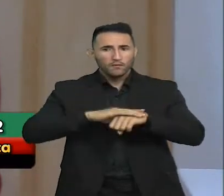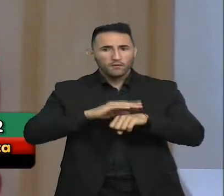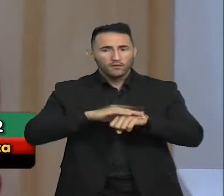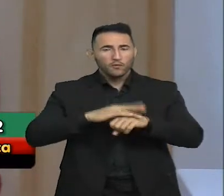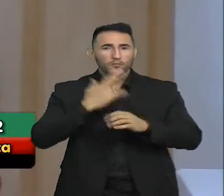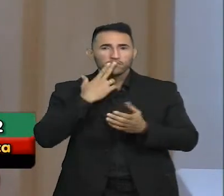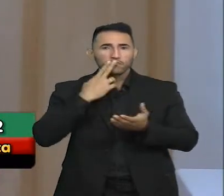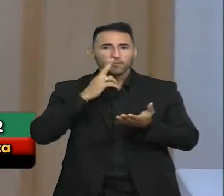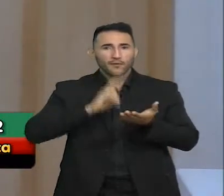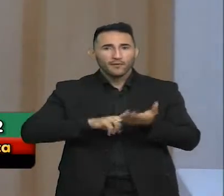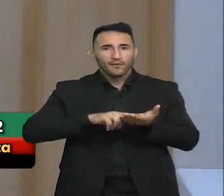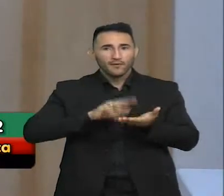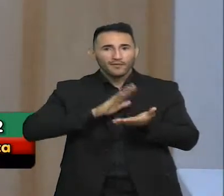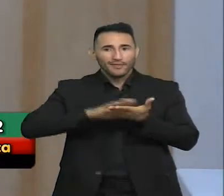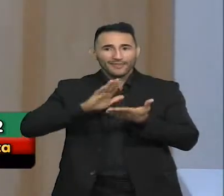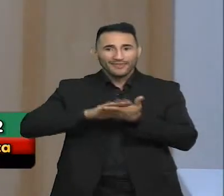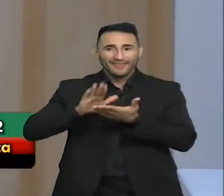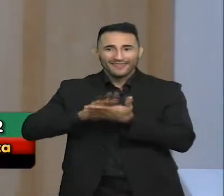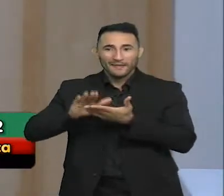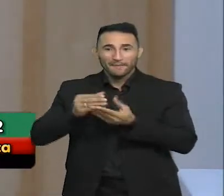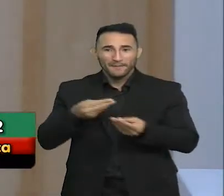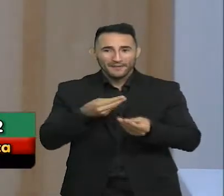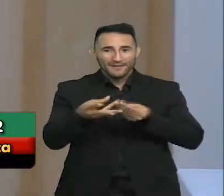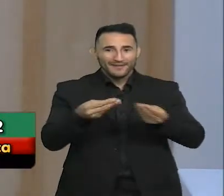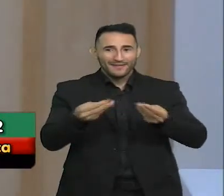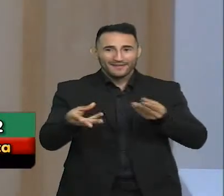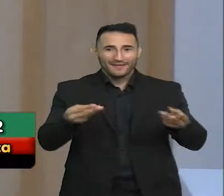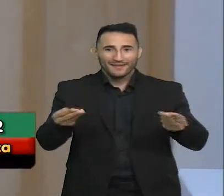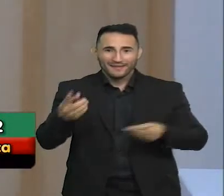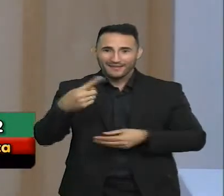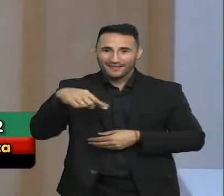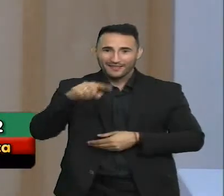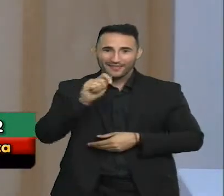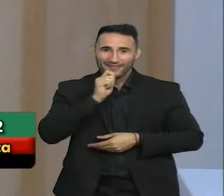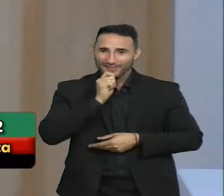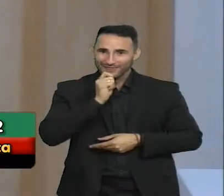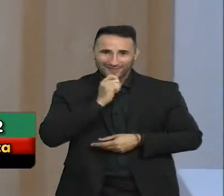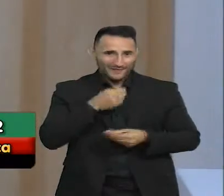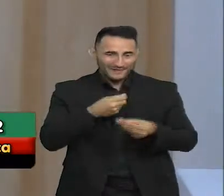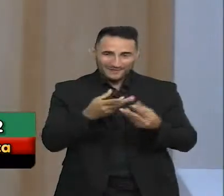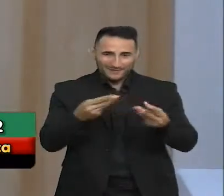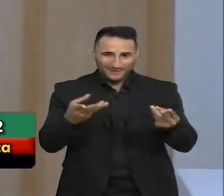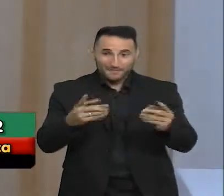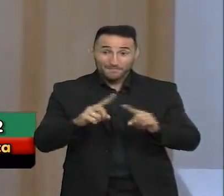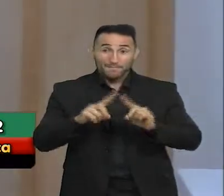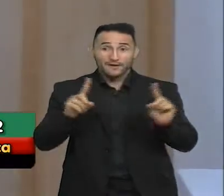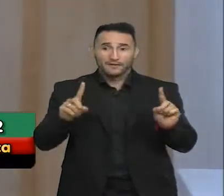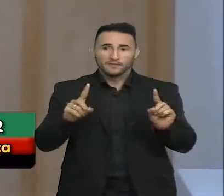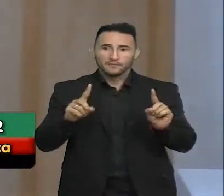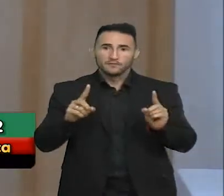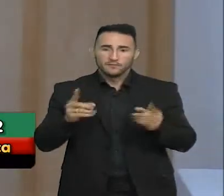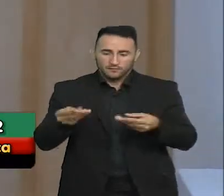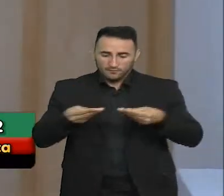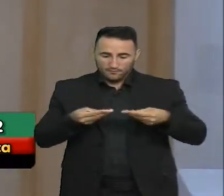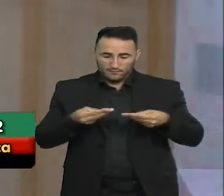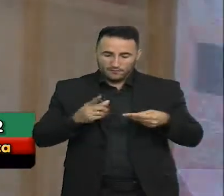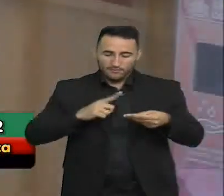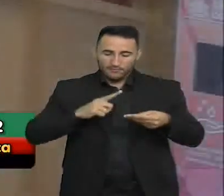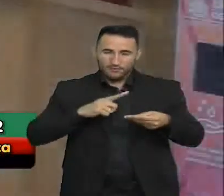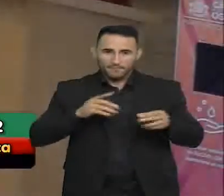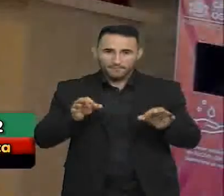carta, que era para eu ter entregue para vocês, se eu não entreguei, tá? Mas está aqui, se você puder,